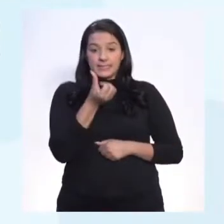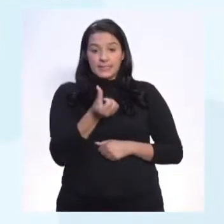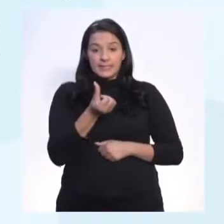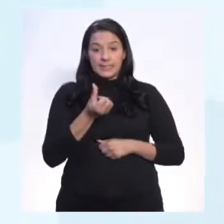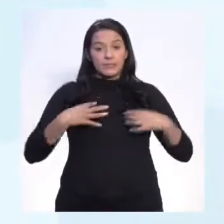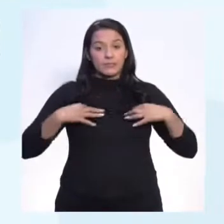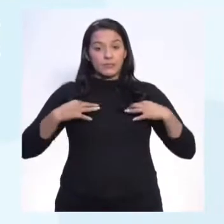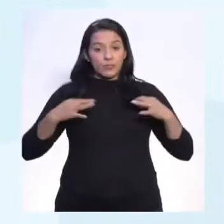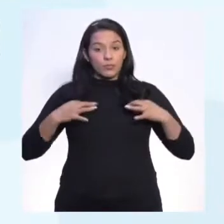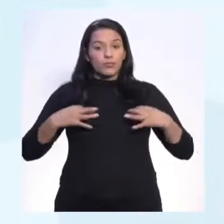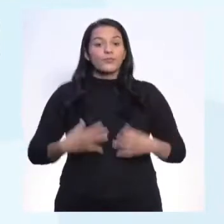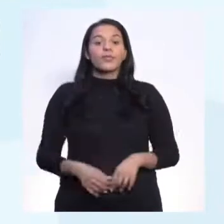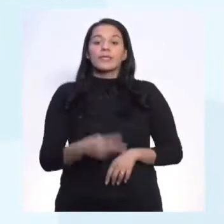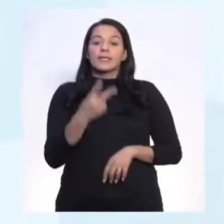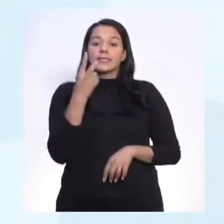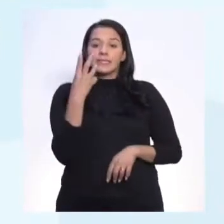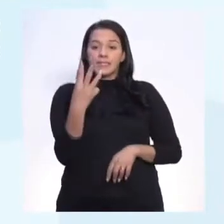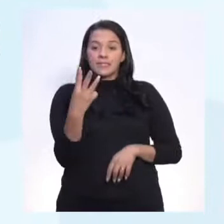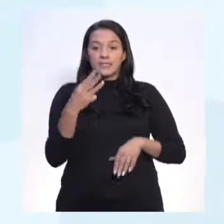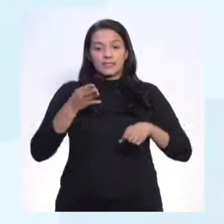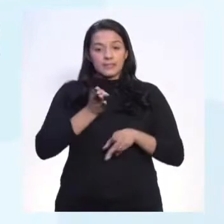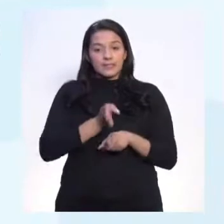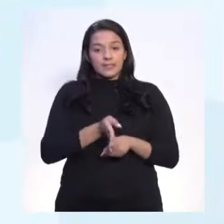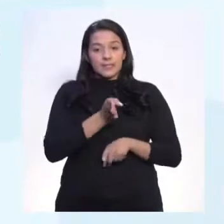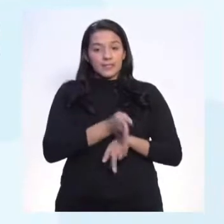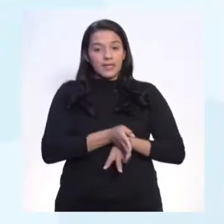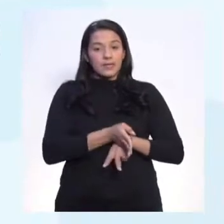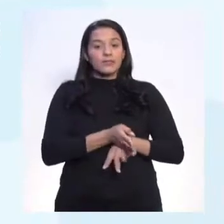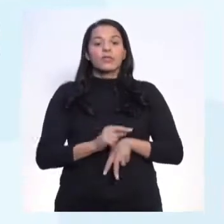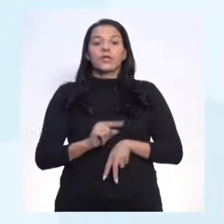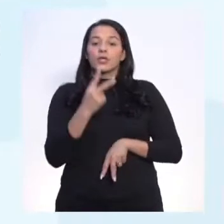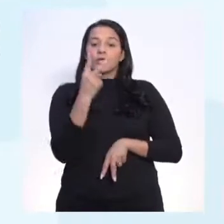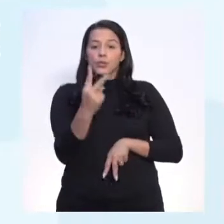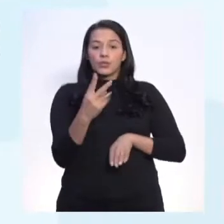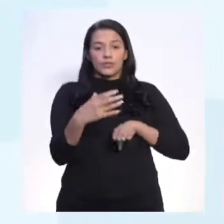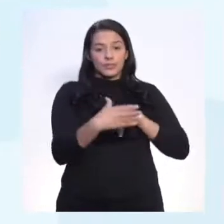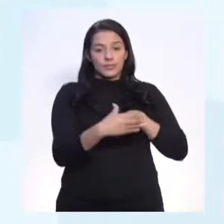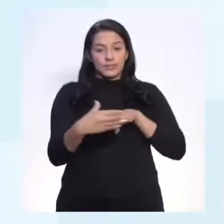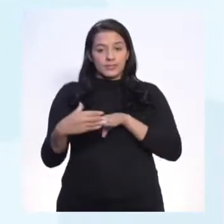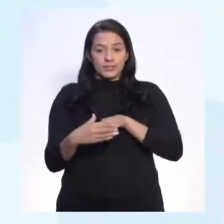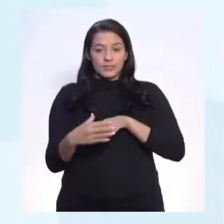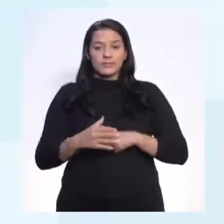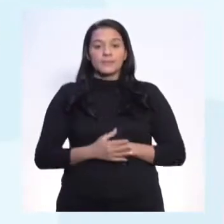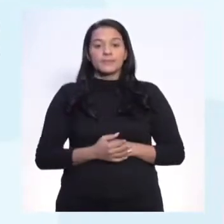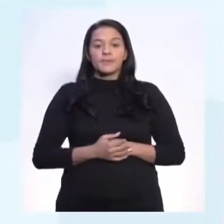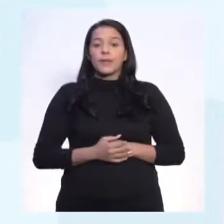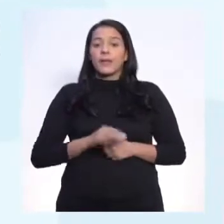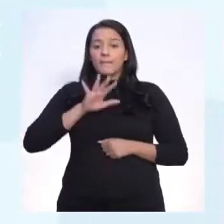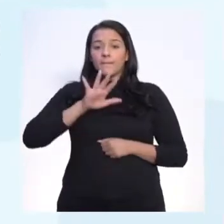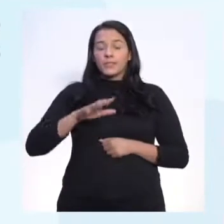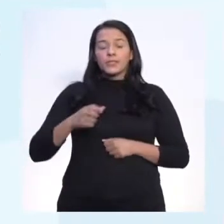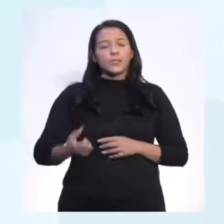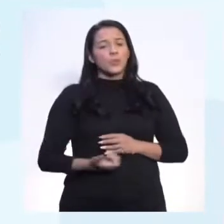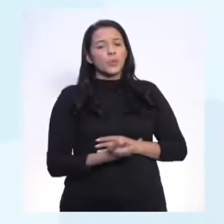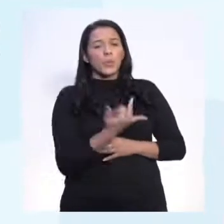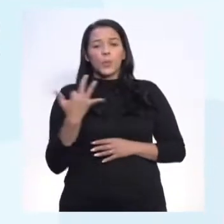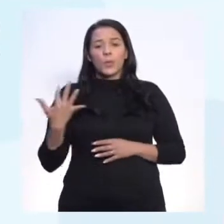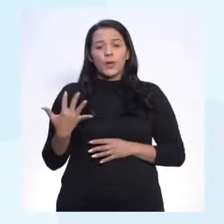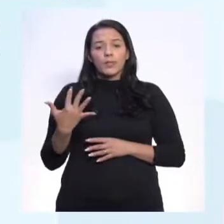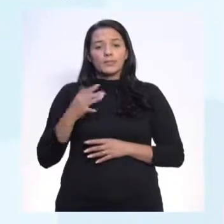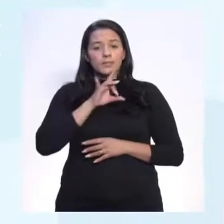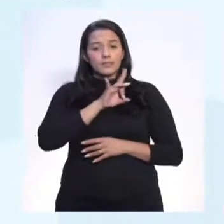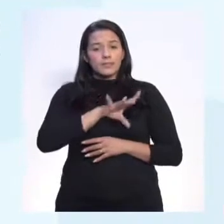camisetas, 3 calças, 2 pares de tênis. De quantas maneiras distintas a equipe